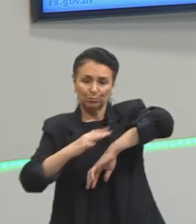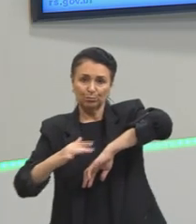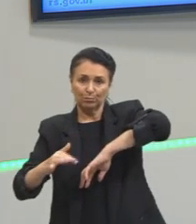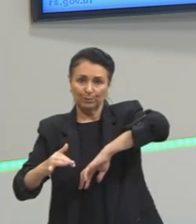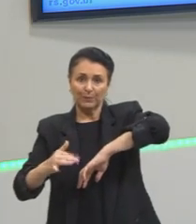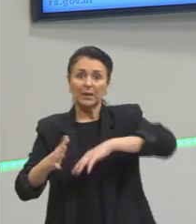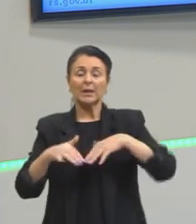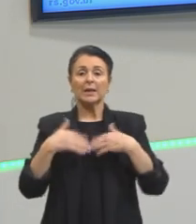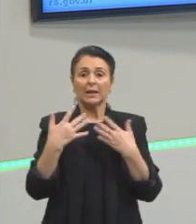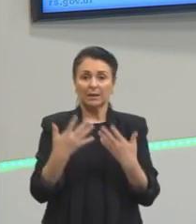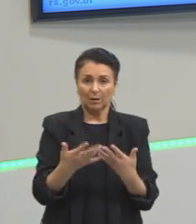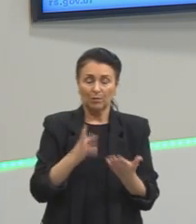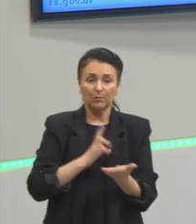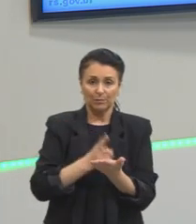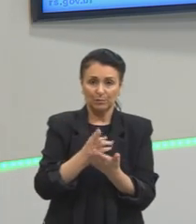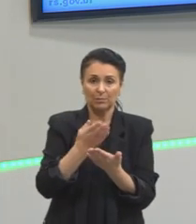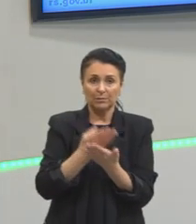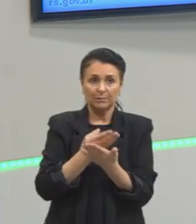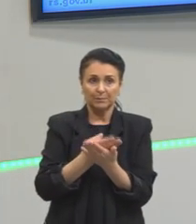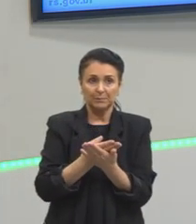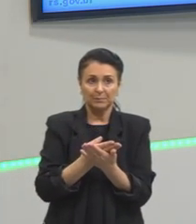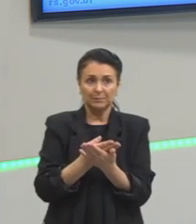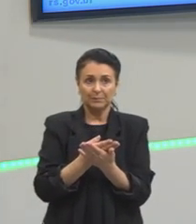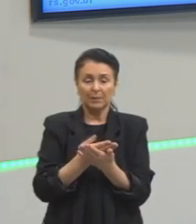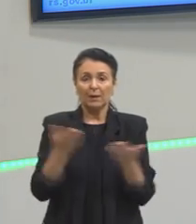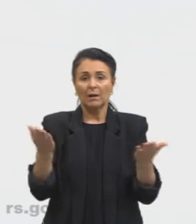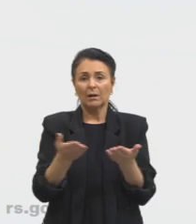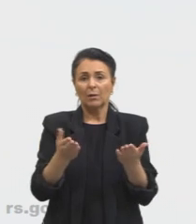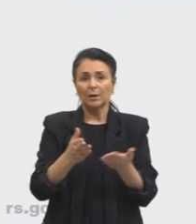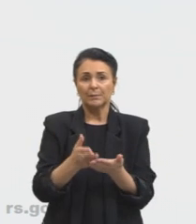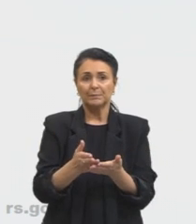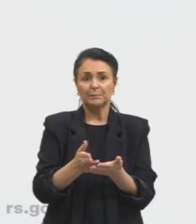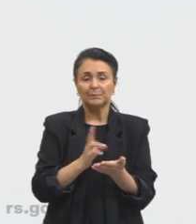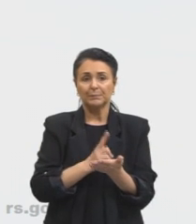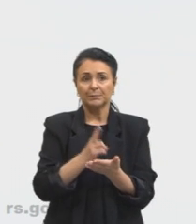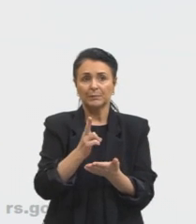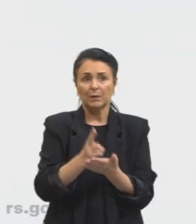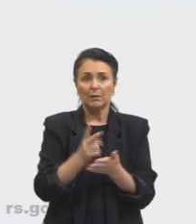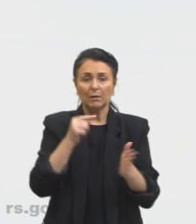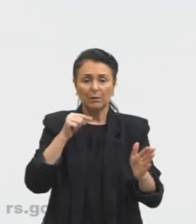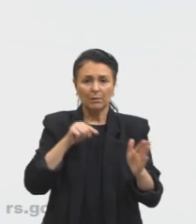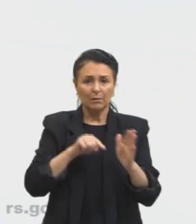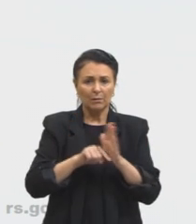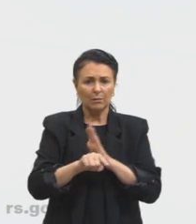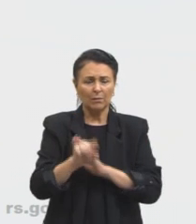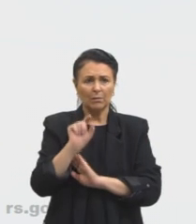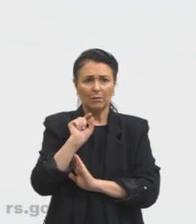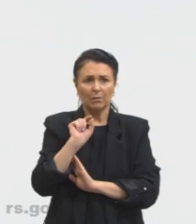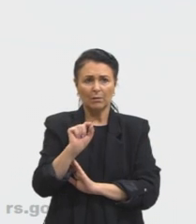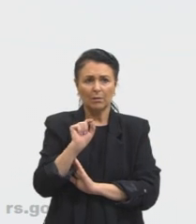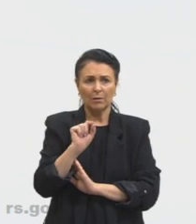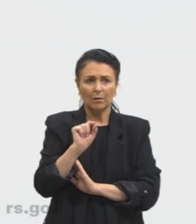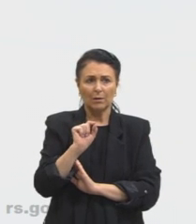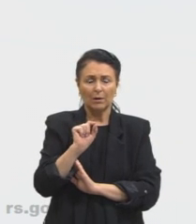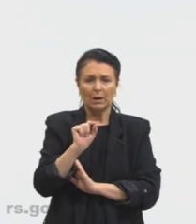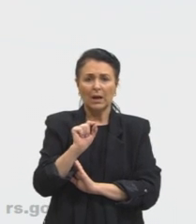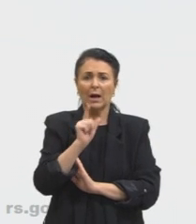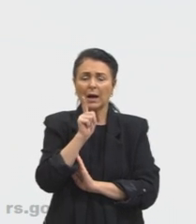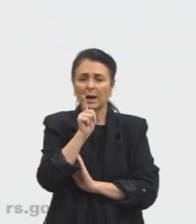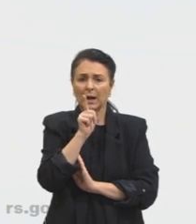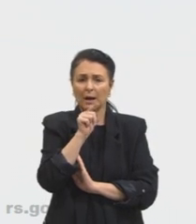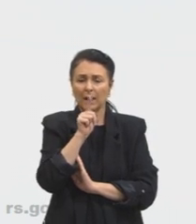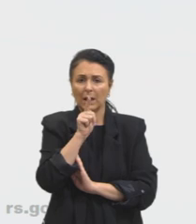meninos e meninas vamos continuar aqui e aí a gente entra numa questão aí sobre essa